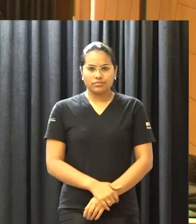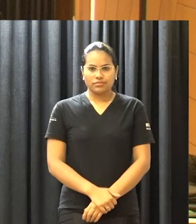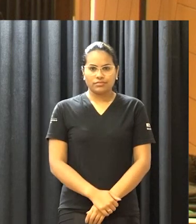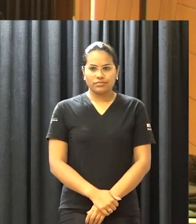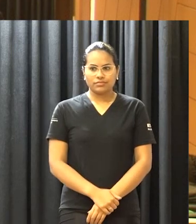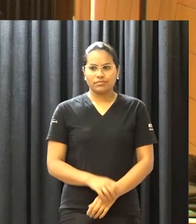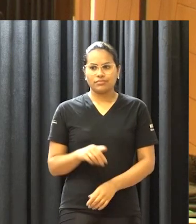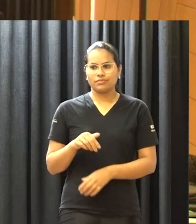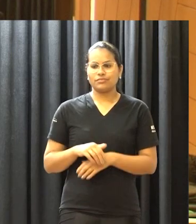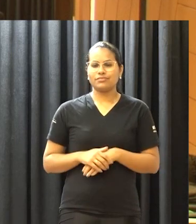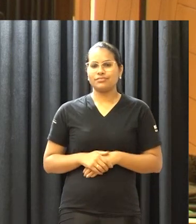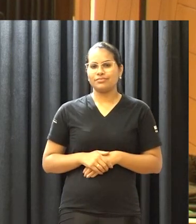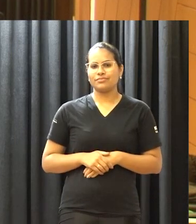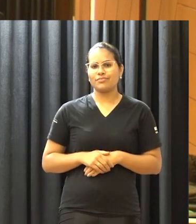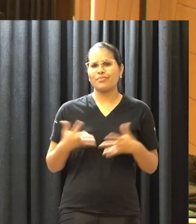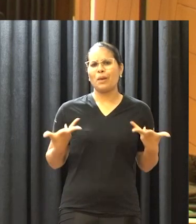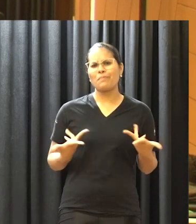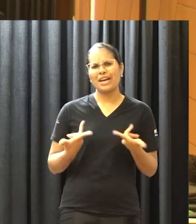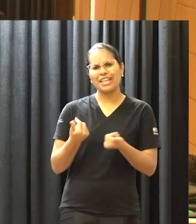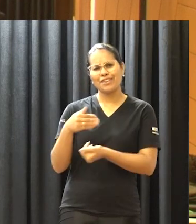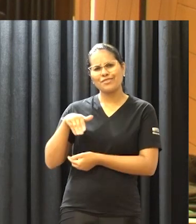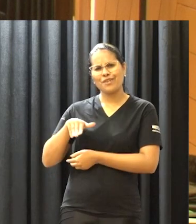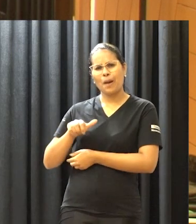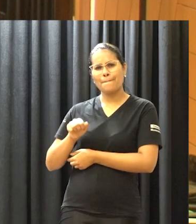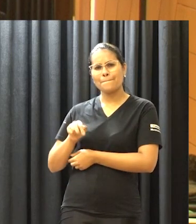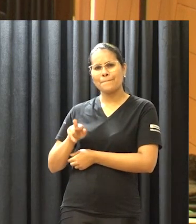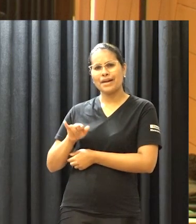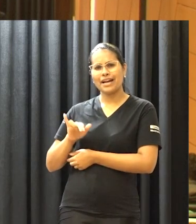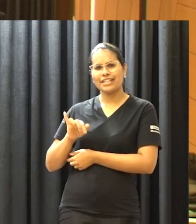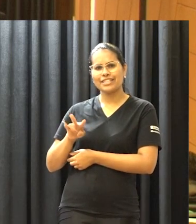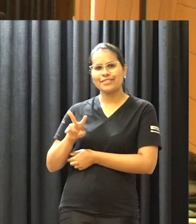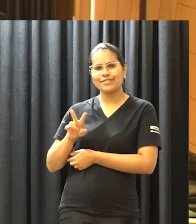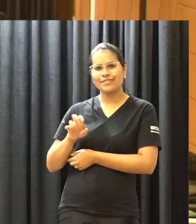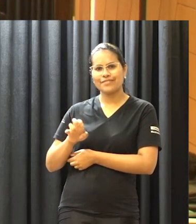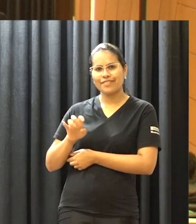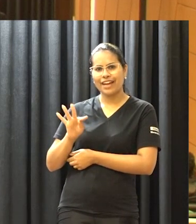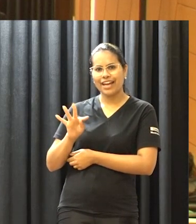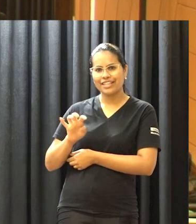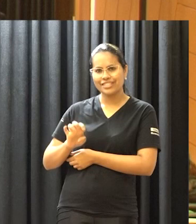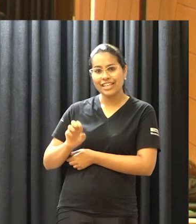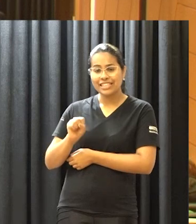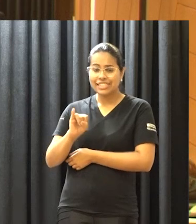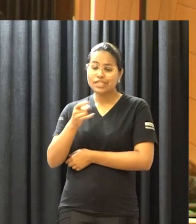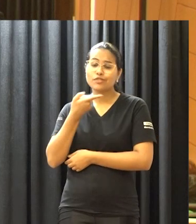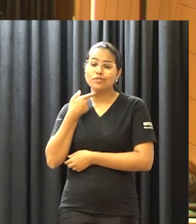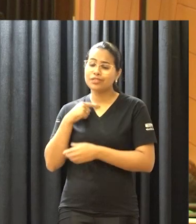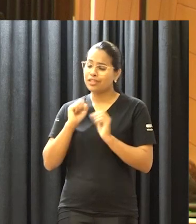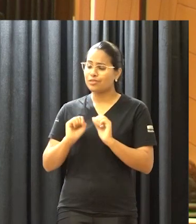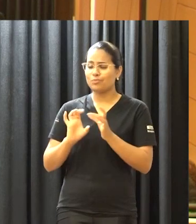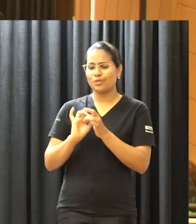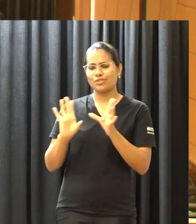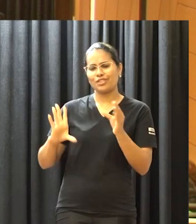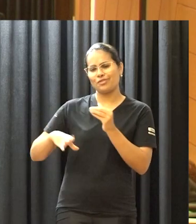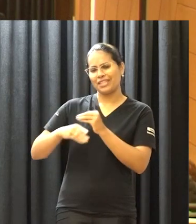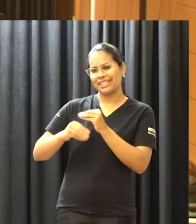Professora Marivete, maravilhosa. Sobrou tempo, inclusive, se quiser acrescentar alguma coisa.